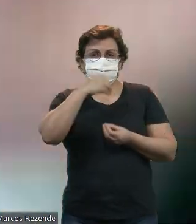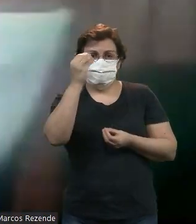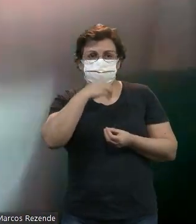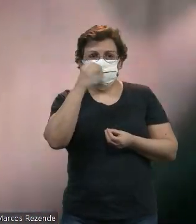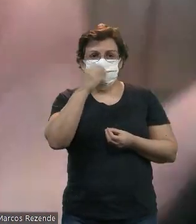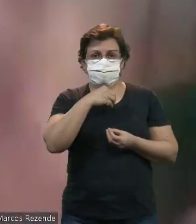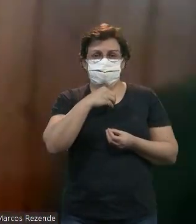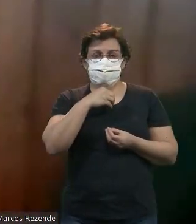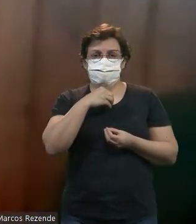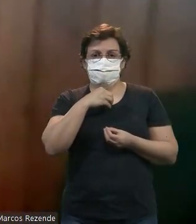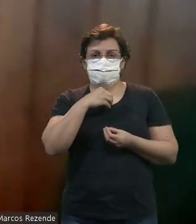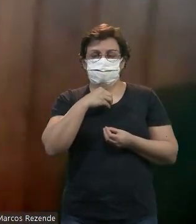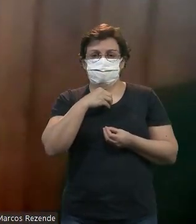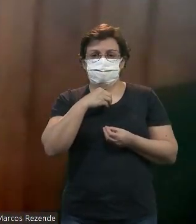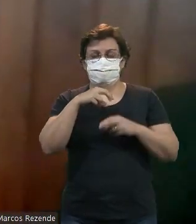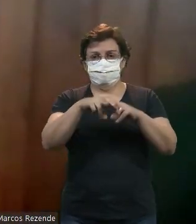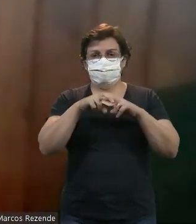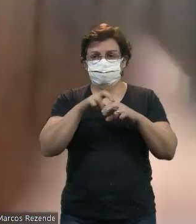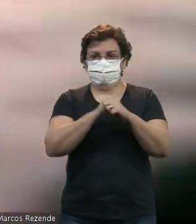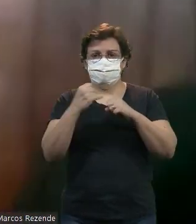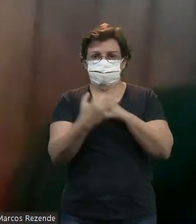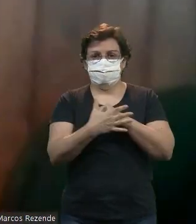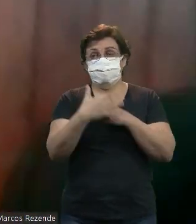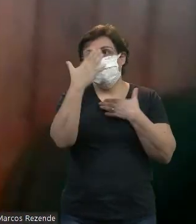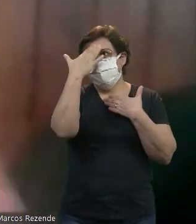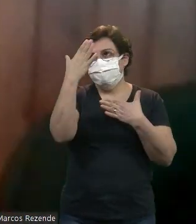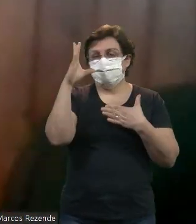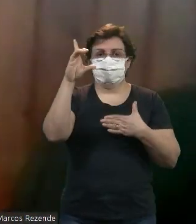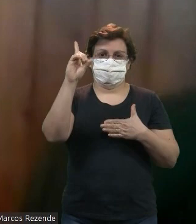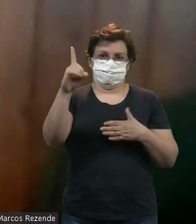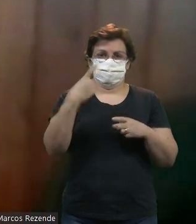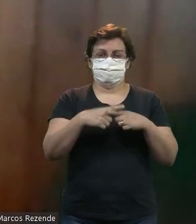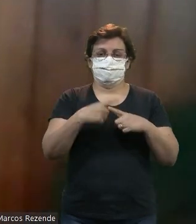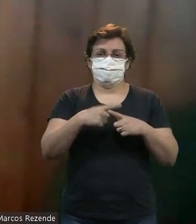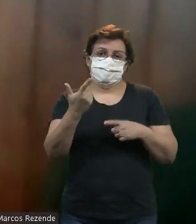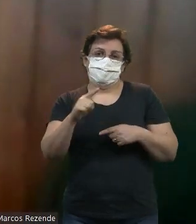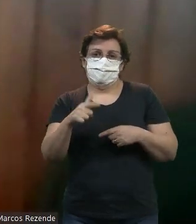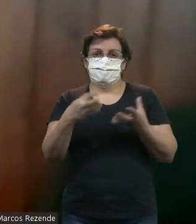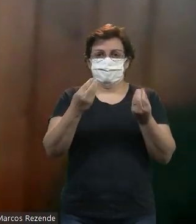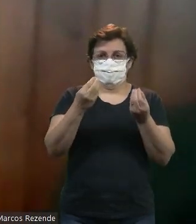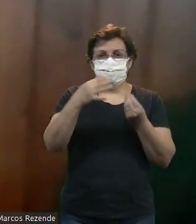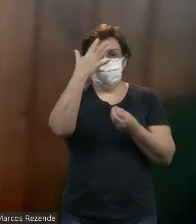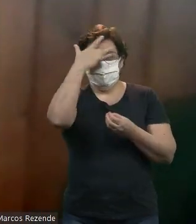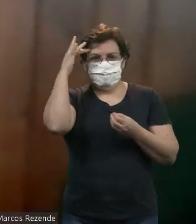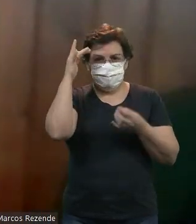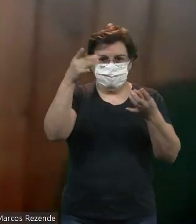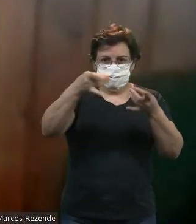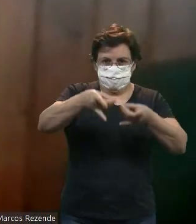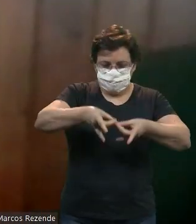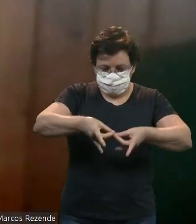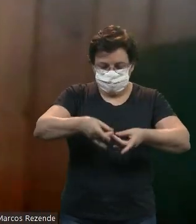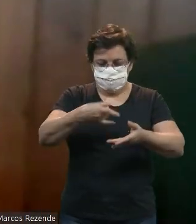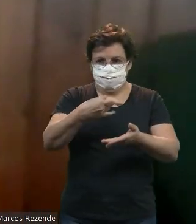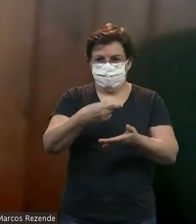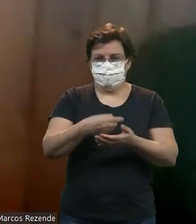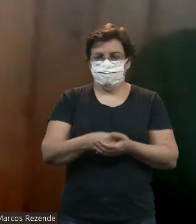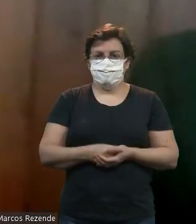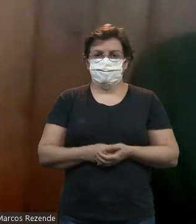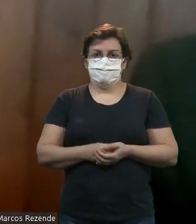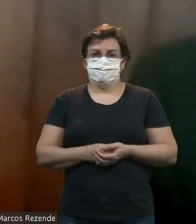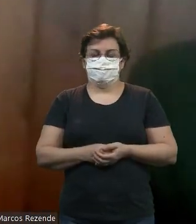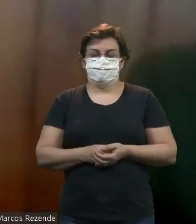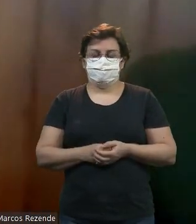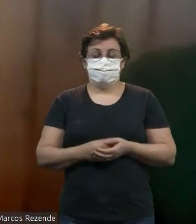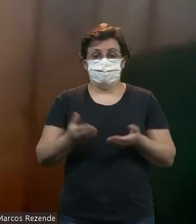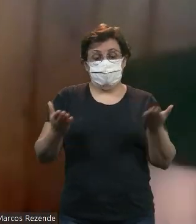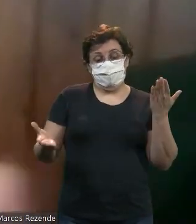relação ao Covid, graças a Deus. Em relação a outras cidades, nós estamos numa situação muito melhor. Mas com